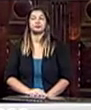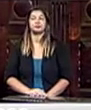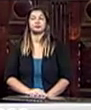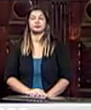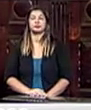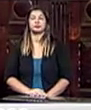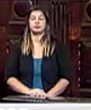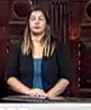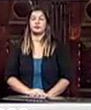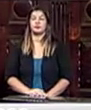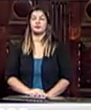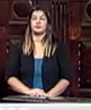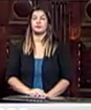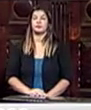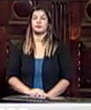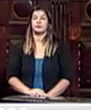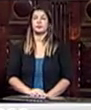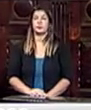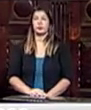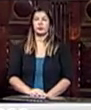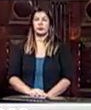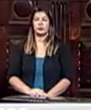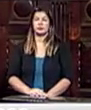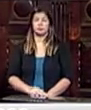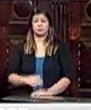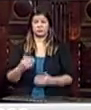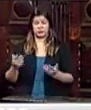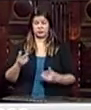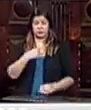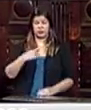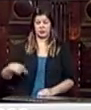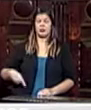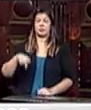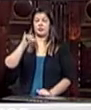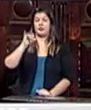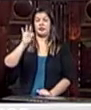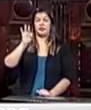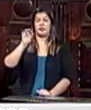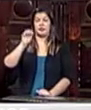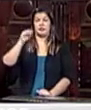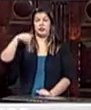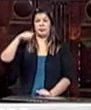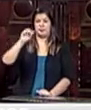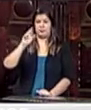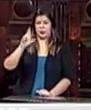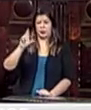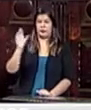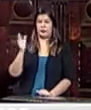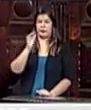E, em sendo o senhor Itamar Franco presidente da República, ex-constituinte,